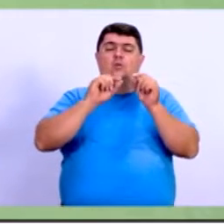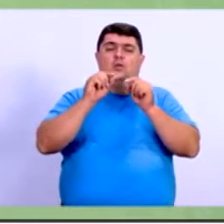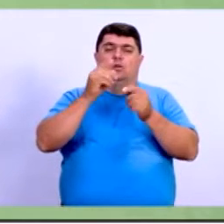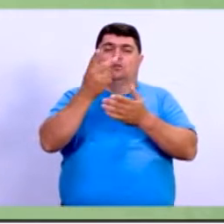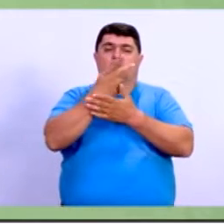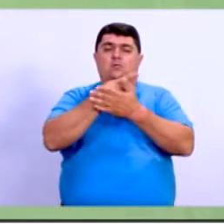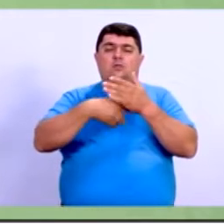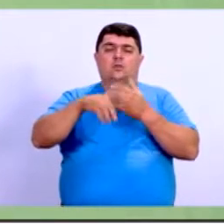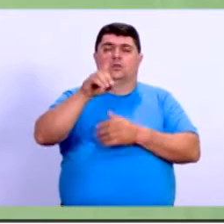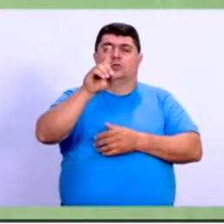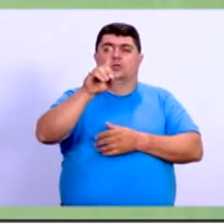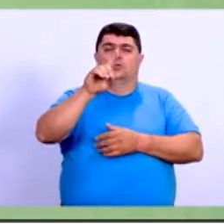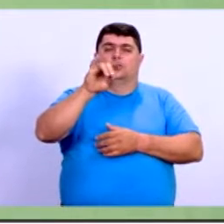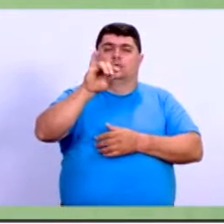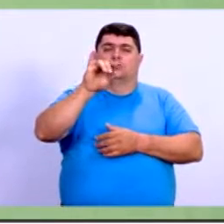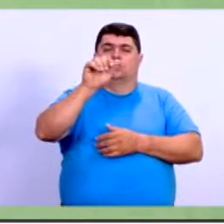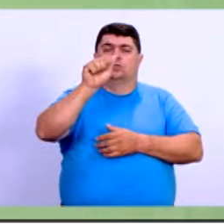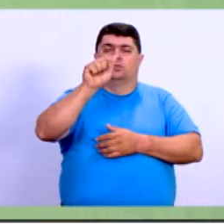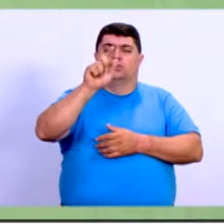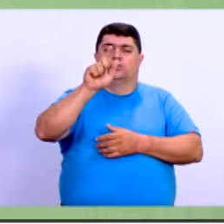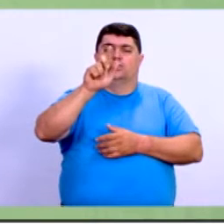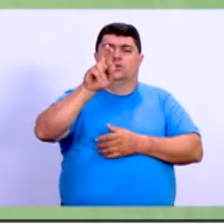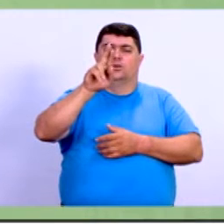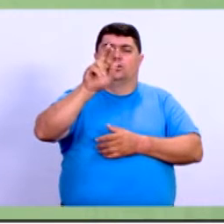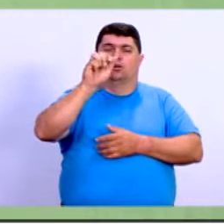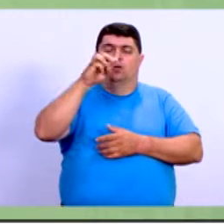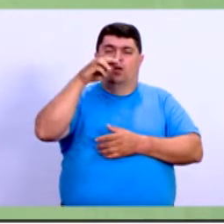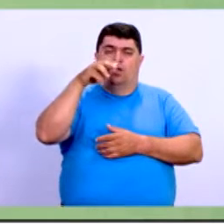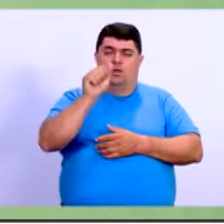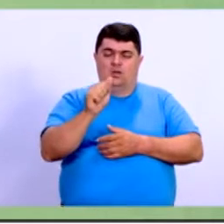uso, certo? Primeiro ele